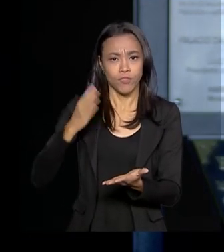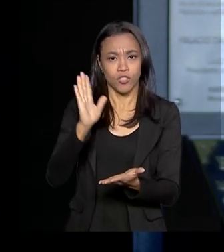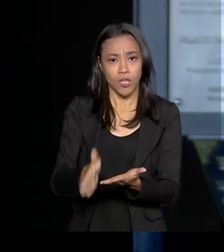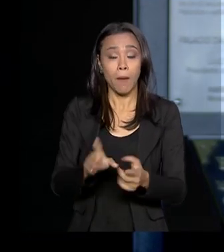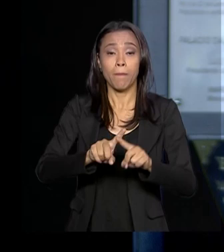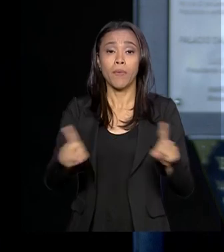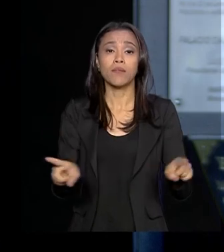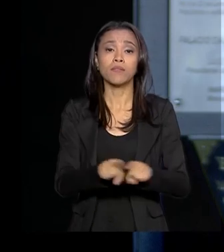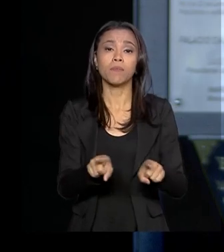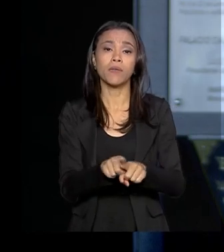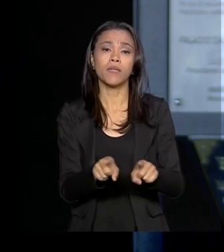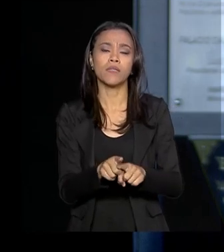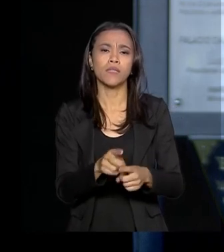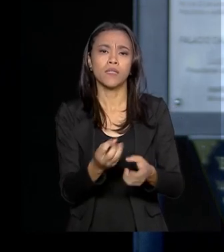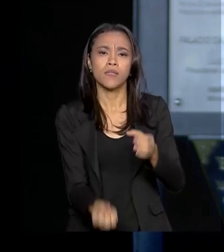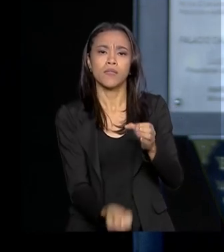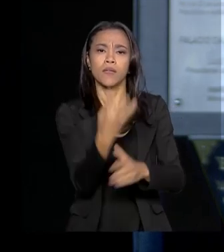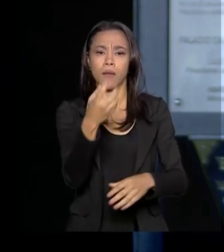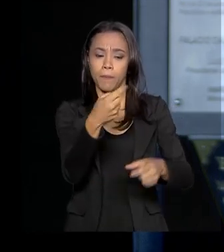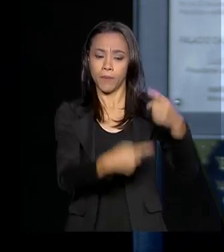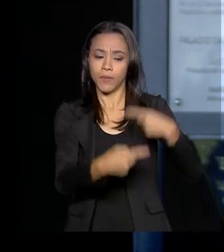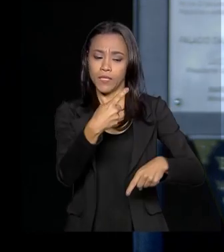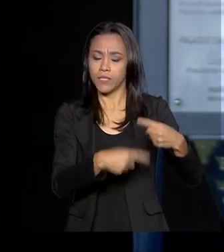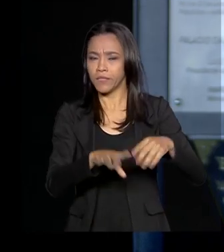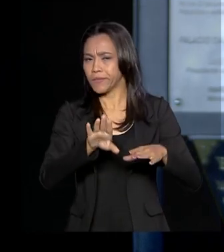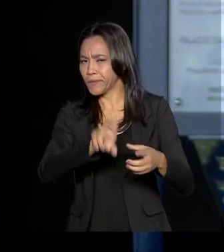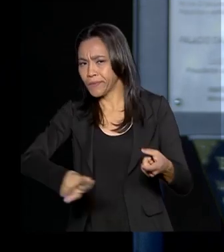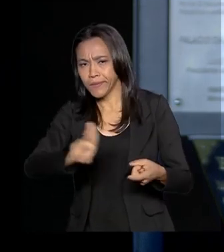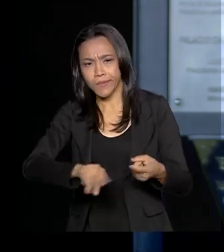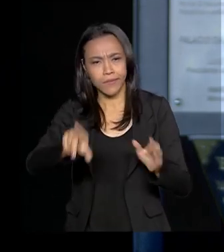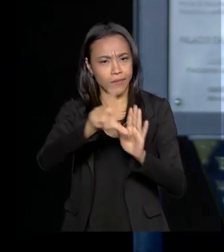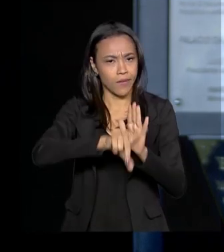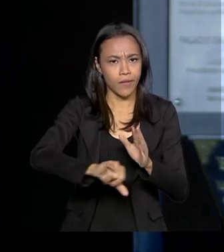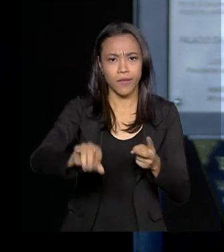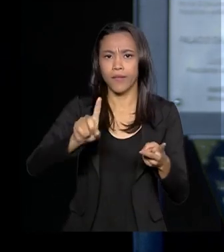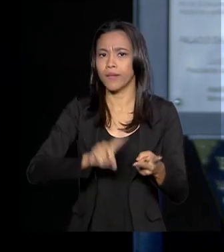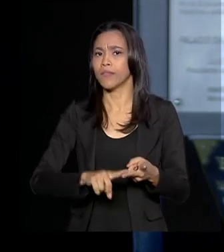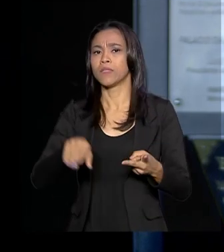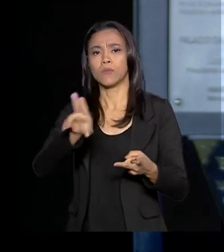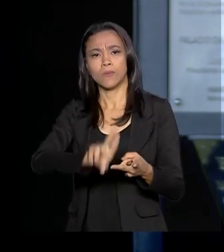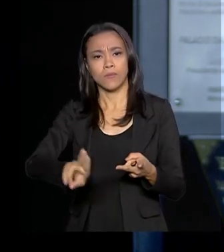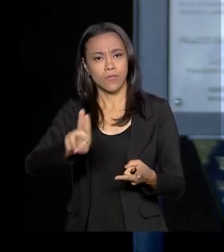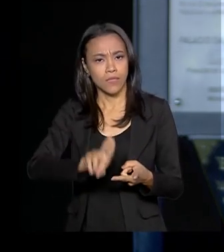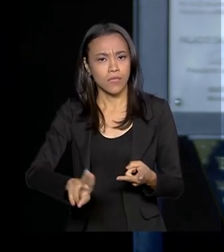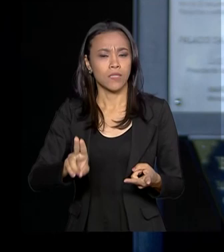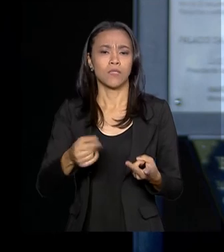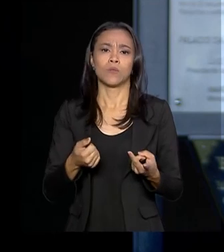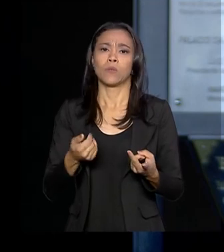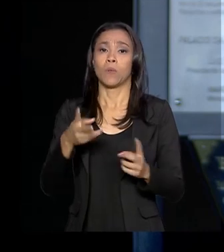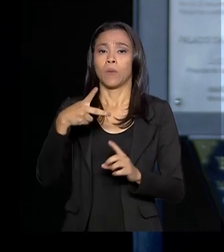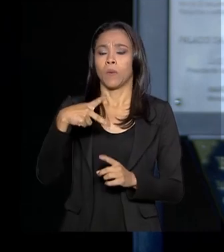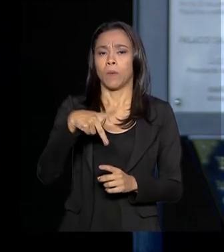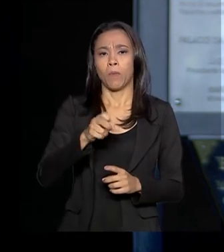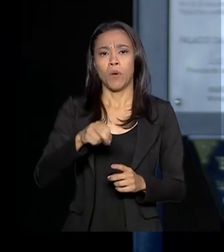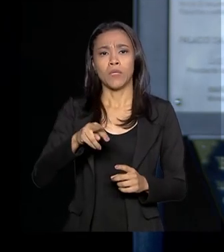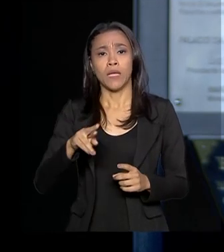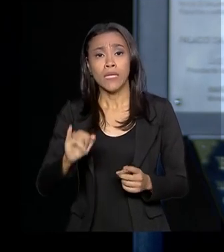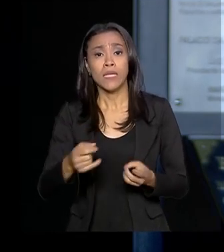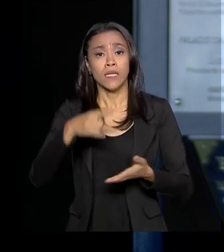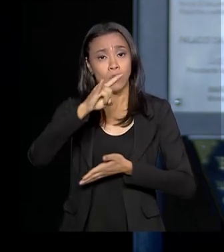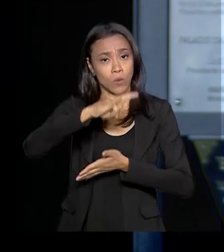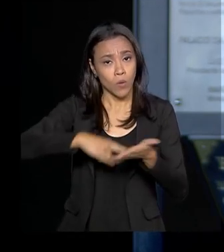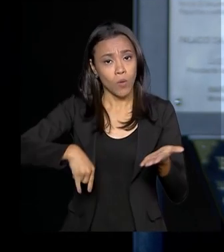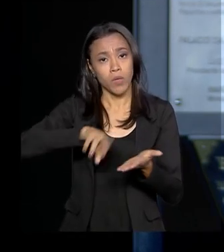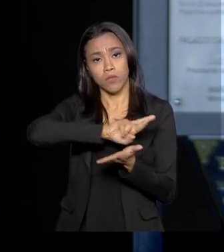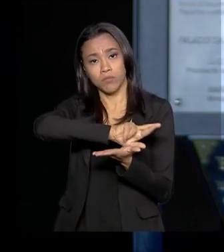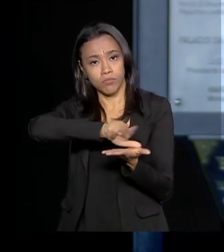construir políticas públicas, seja por meio de lei, seja por meio de portarias, resoluções, regulamentos,